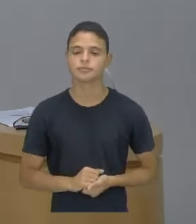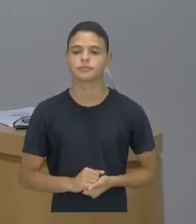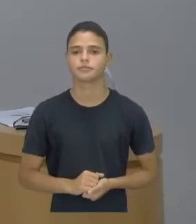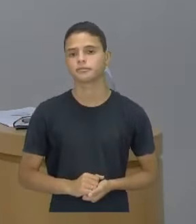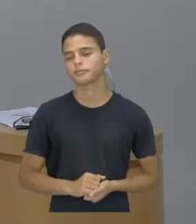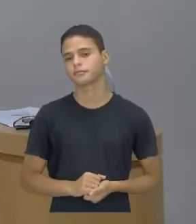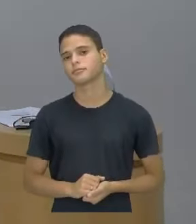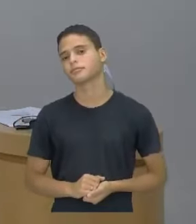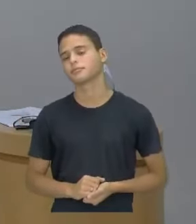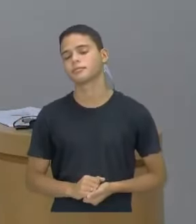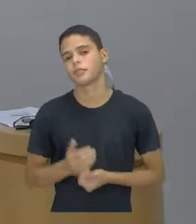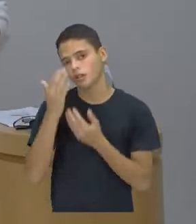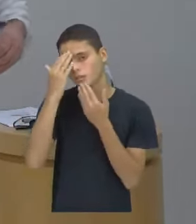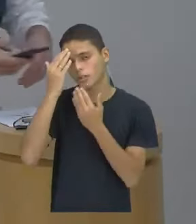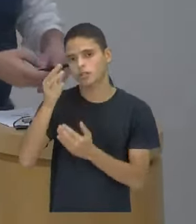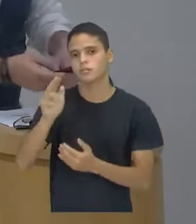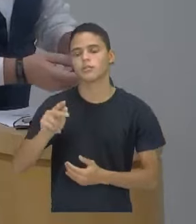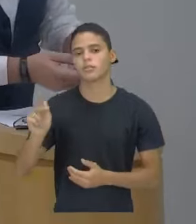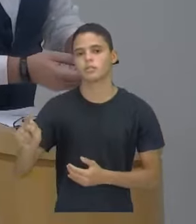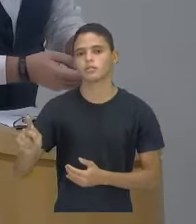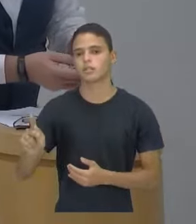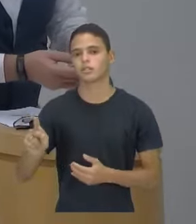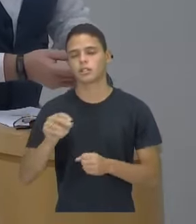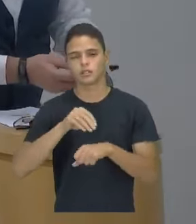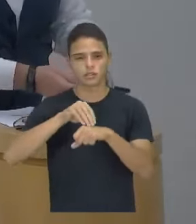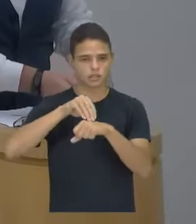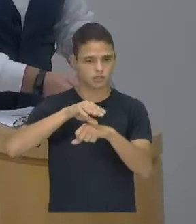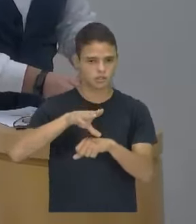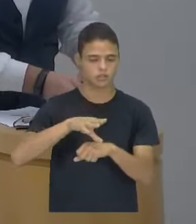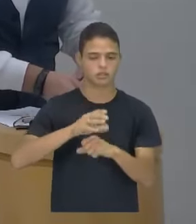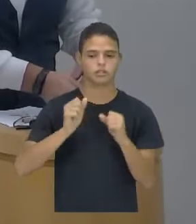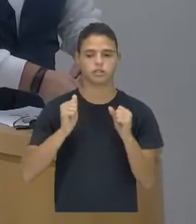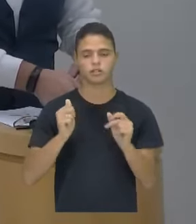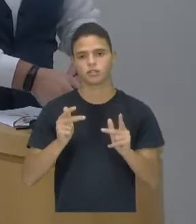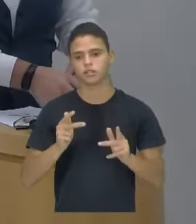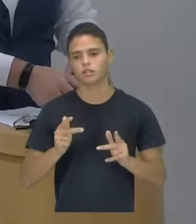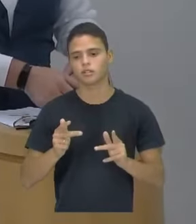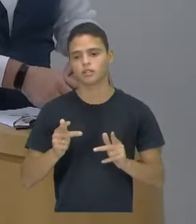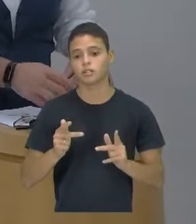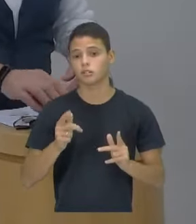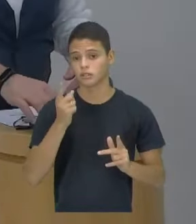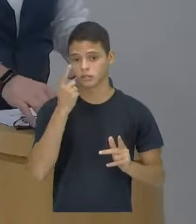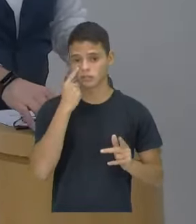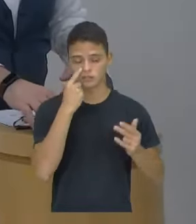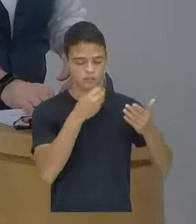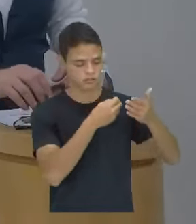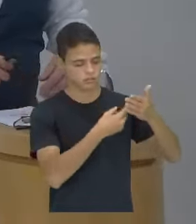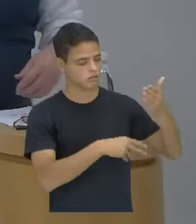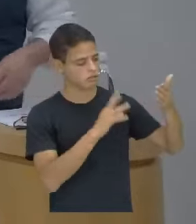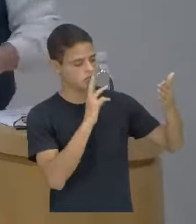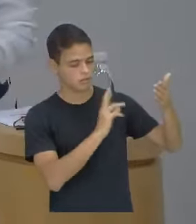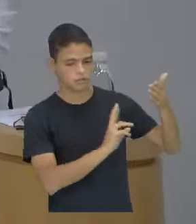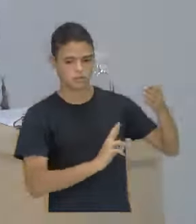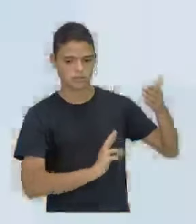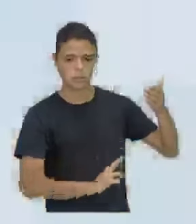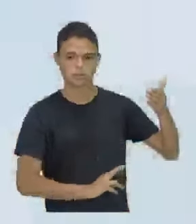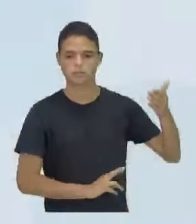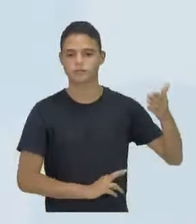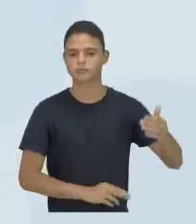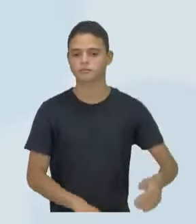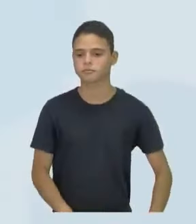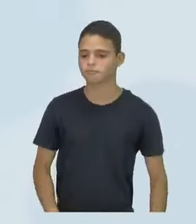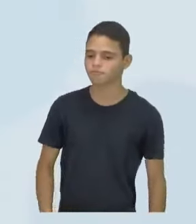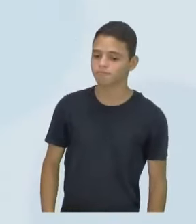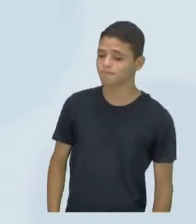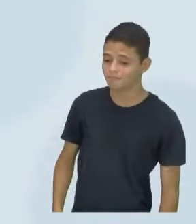you, Pro, pela dica aí pra gente. Ótimo. E vamos dar uma olhada nas respostas para ver se estão corretas. Agora vai aparecer a nossa